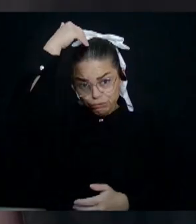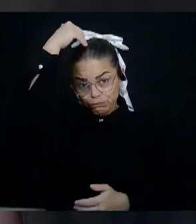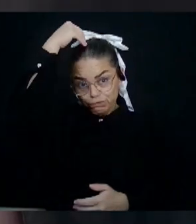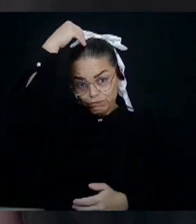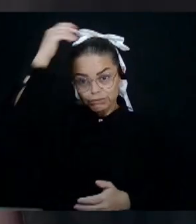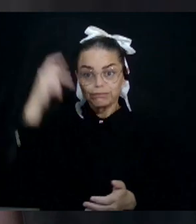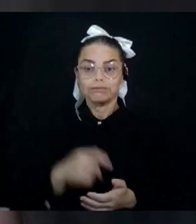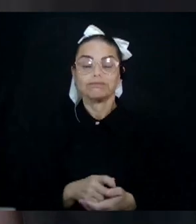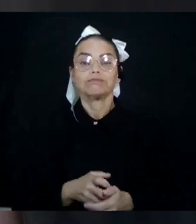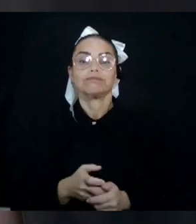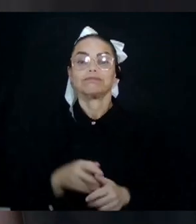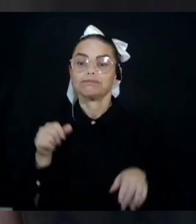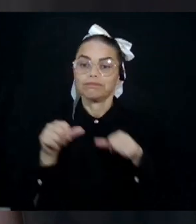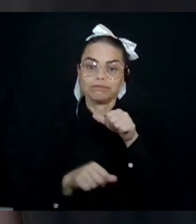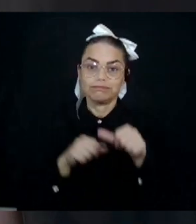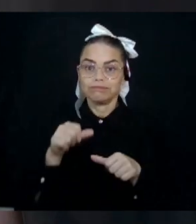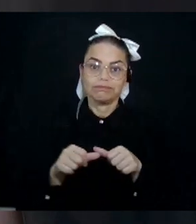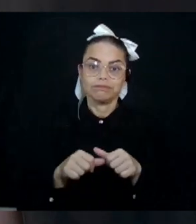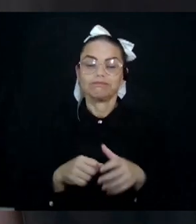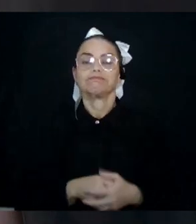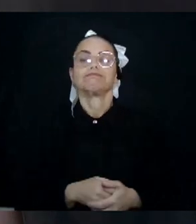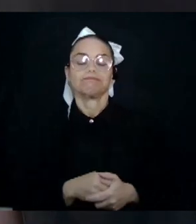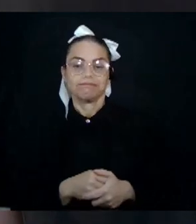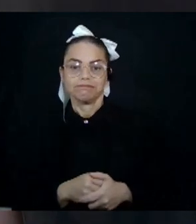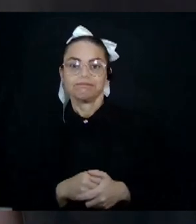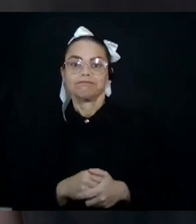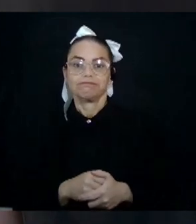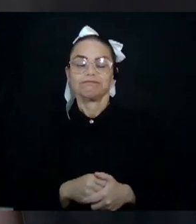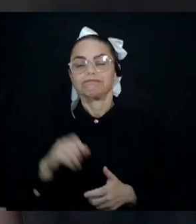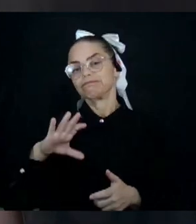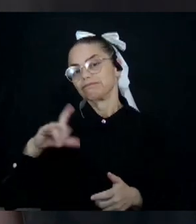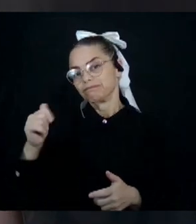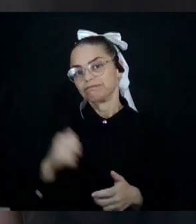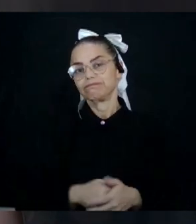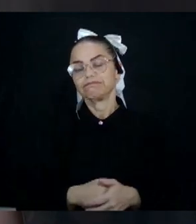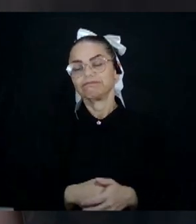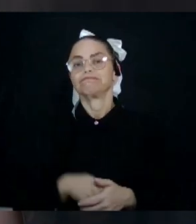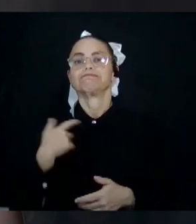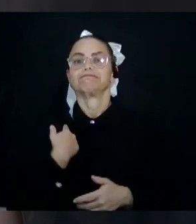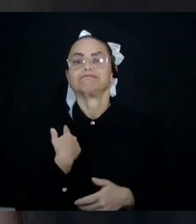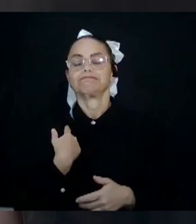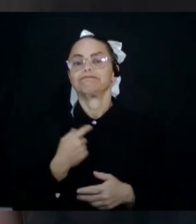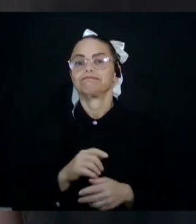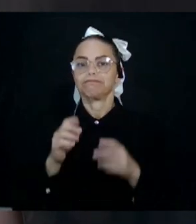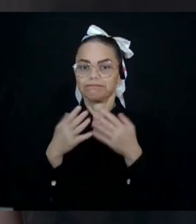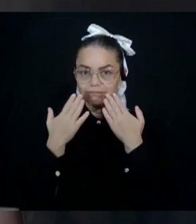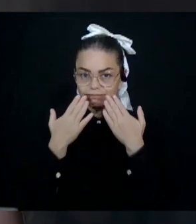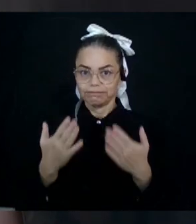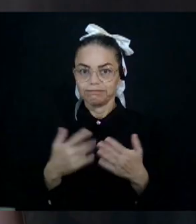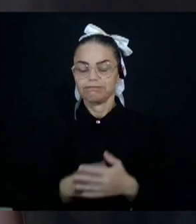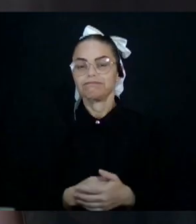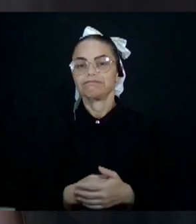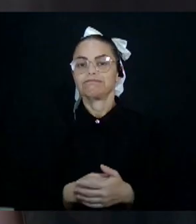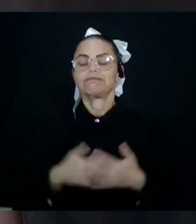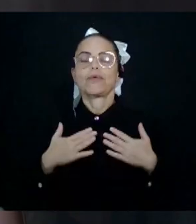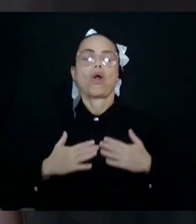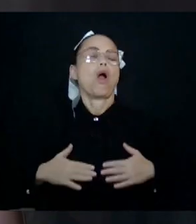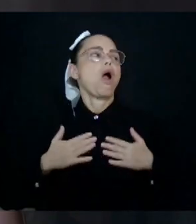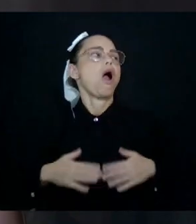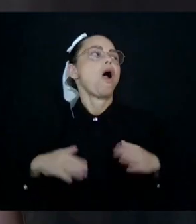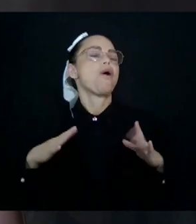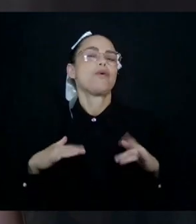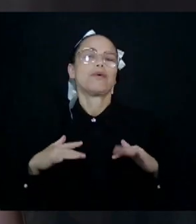né, essa mudança, essa quebra, né. É claro que isso fica um pouco mais evidente nos momentos de relaxamento, né, Sim.